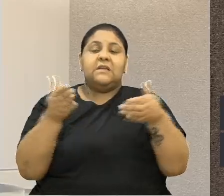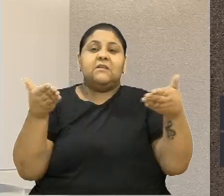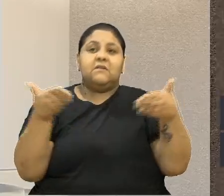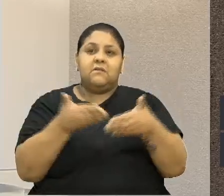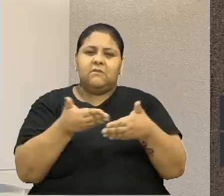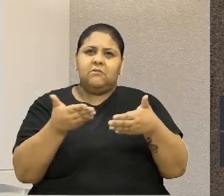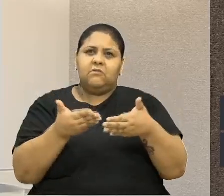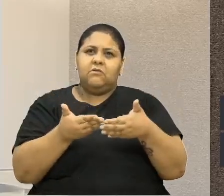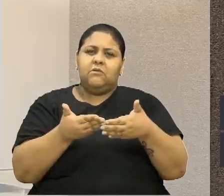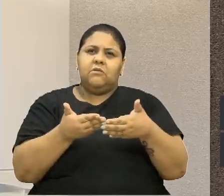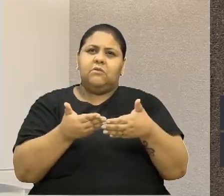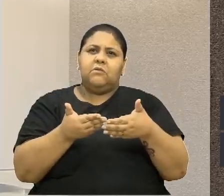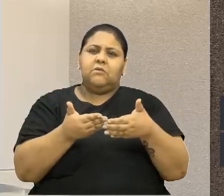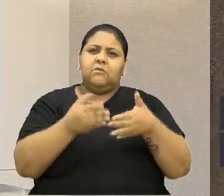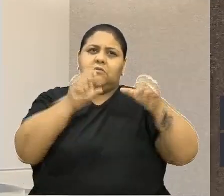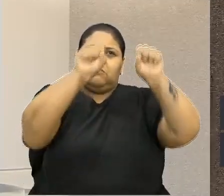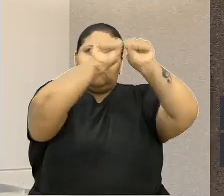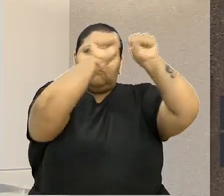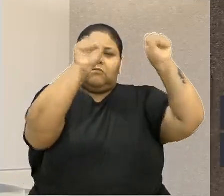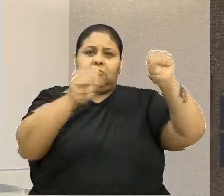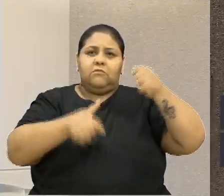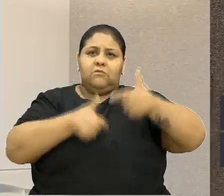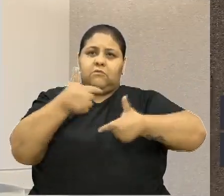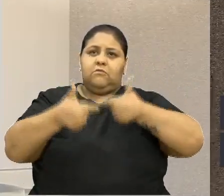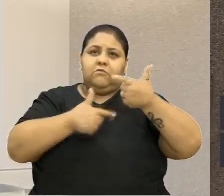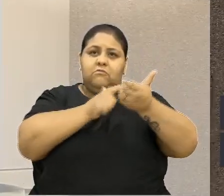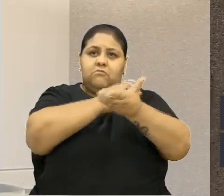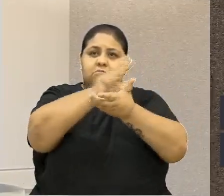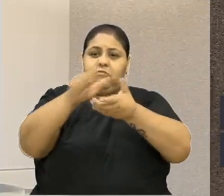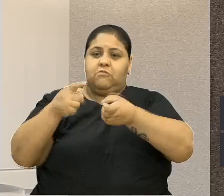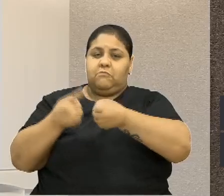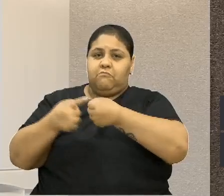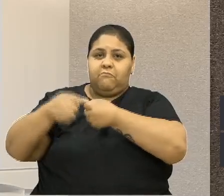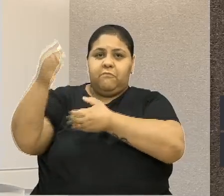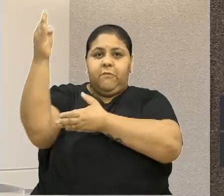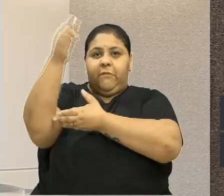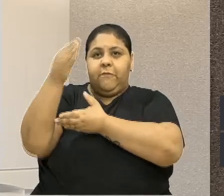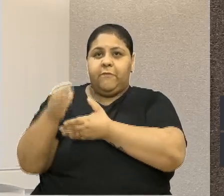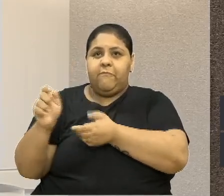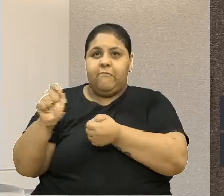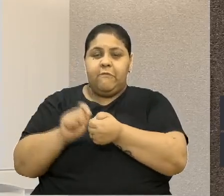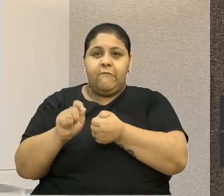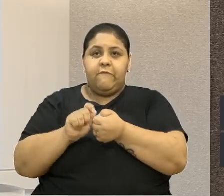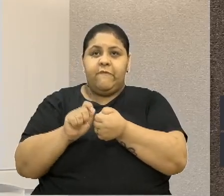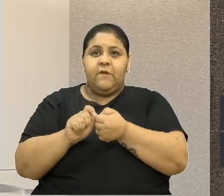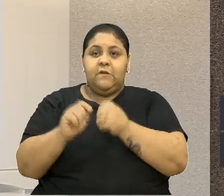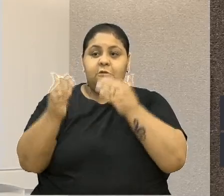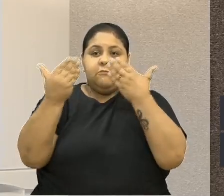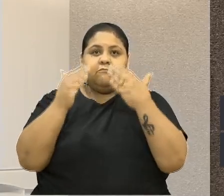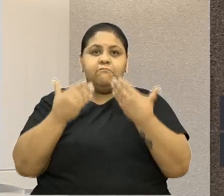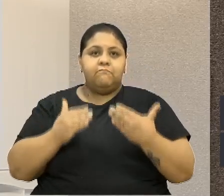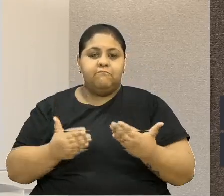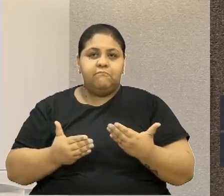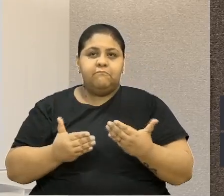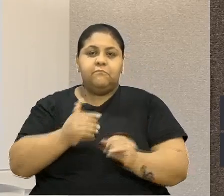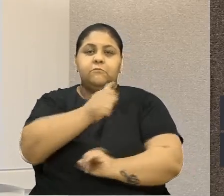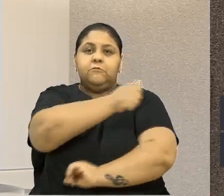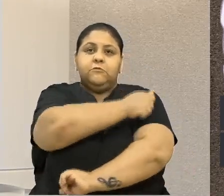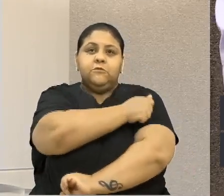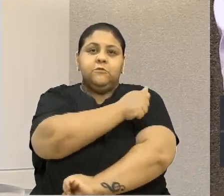está com o sistema atuando em diversas cidades do Brasil. Ela faz a avaliação dos